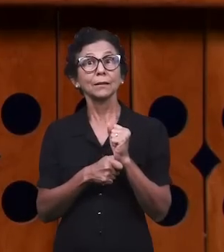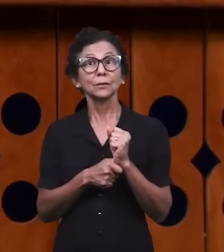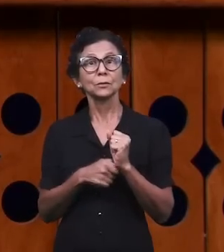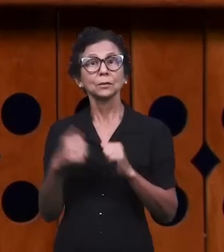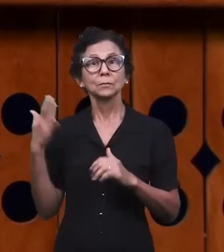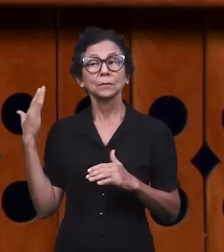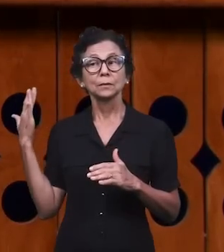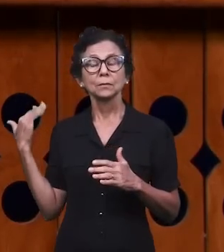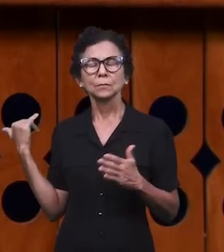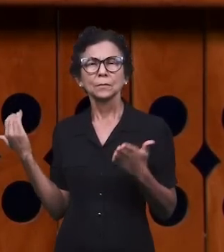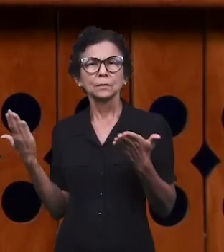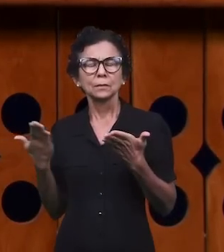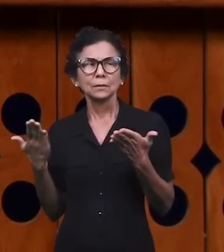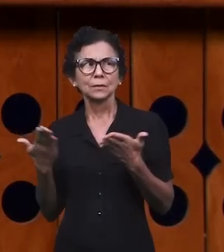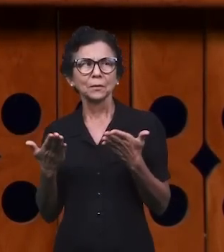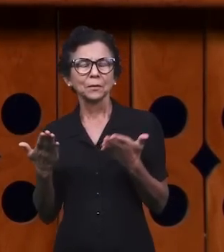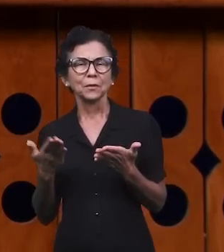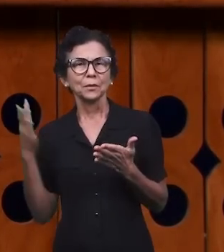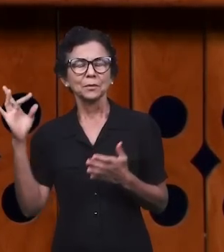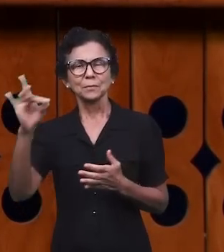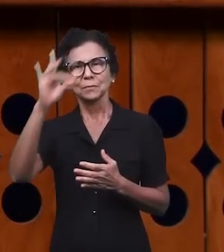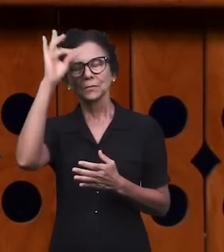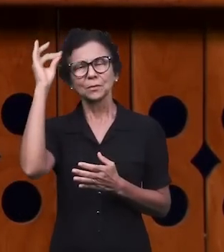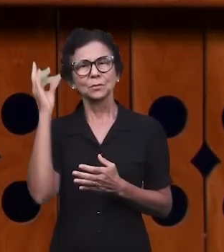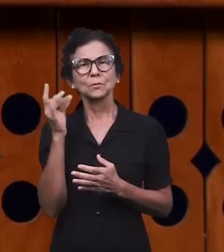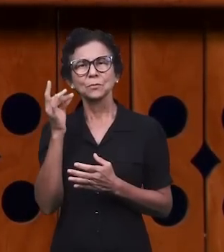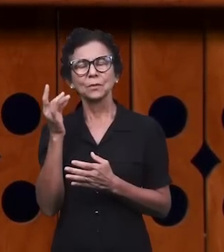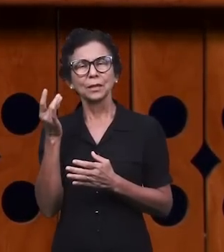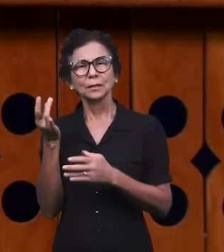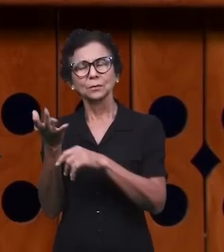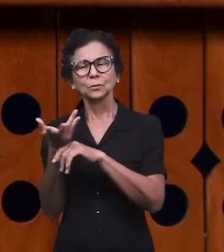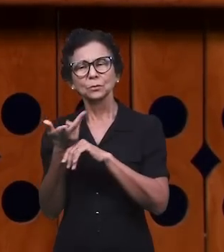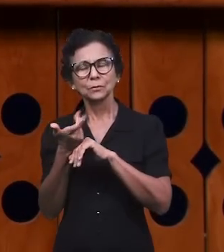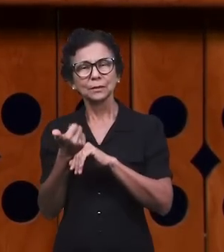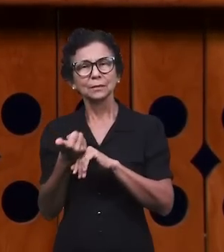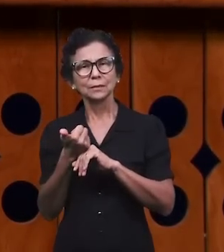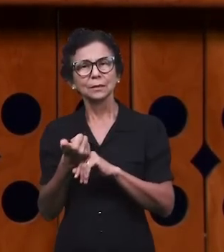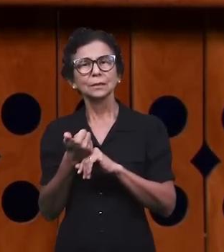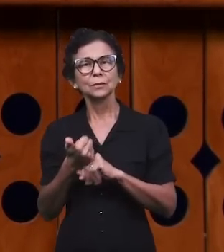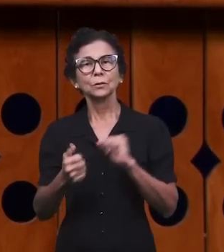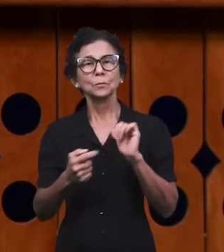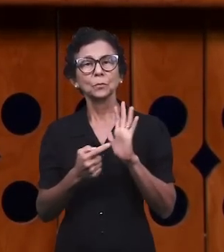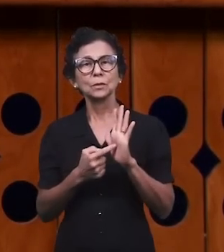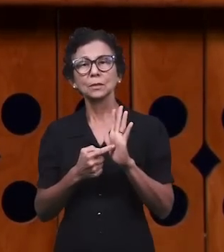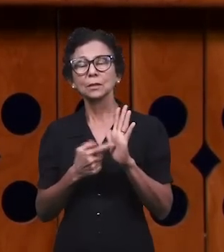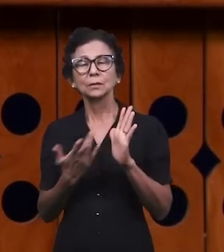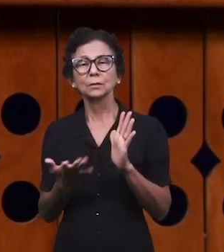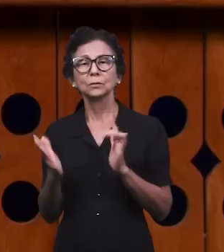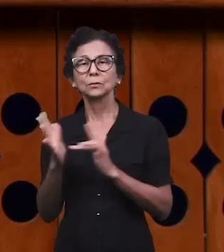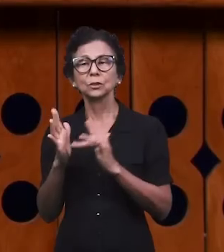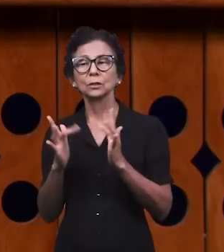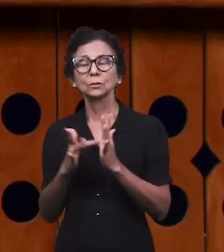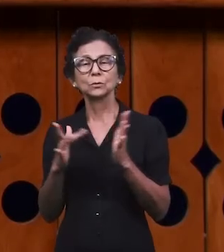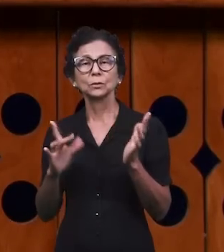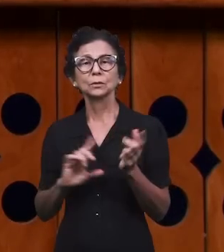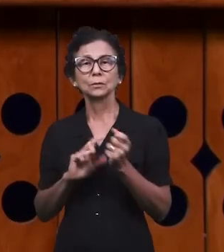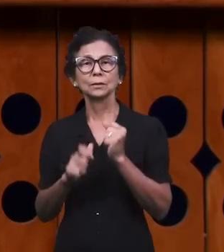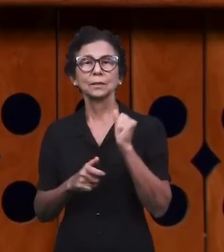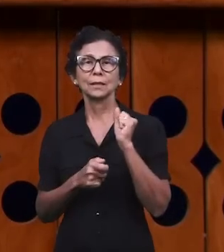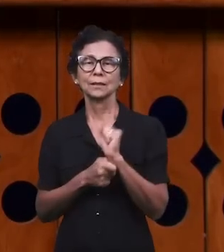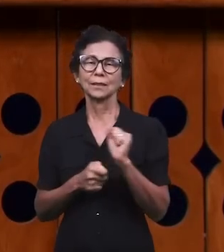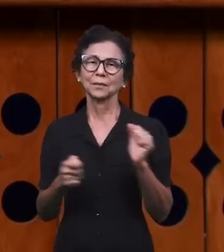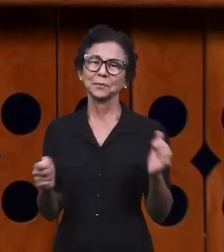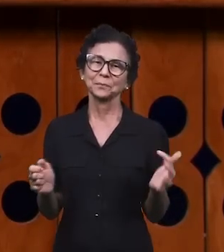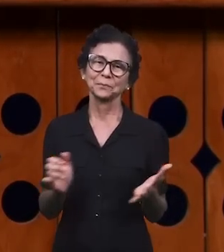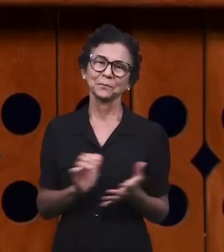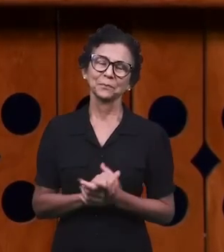no sentido de aperfeiçoar a boa obra que um dia começou em nós. E assim como Paulo diz aos Filipenses, estou plenamente certo